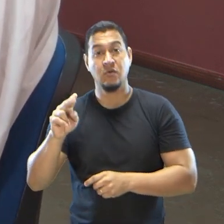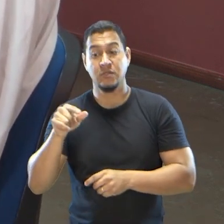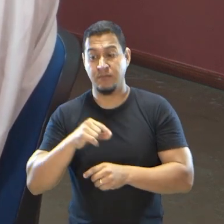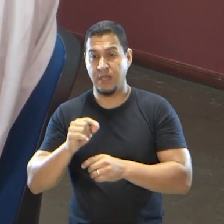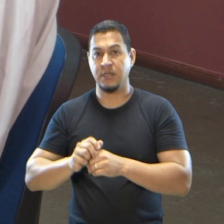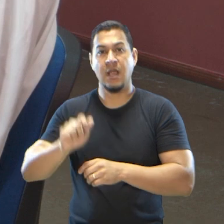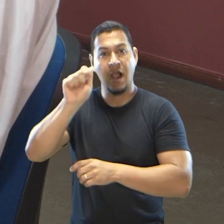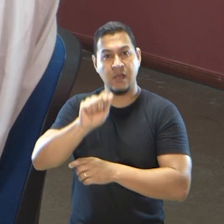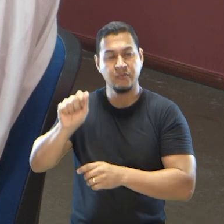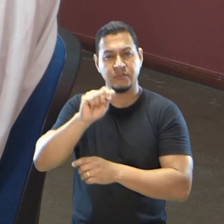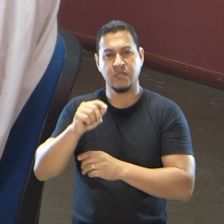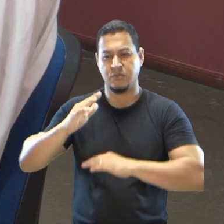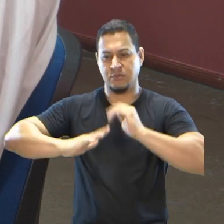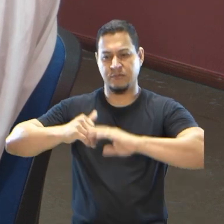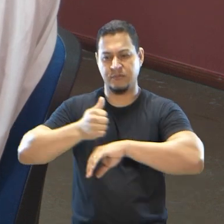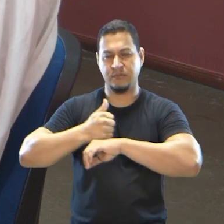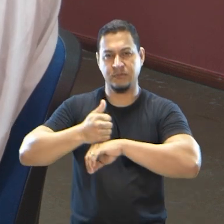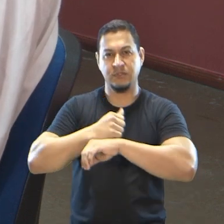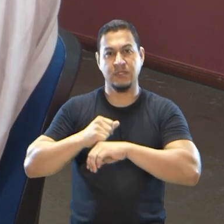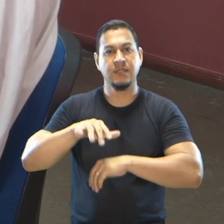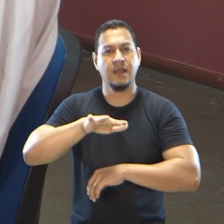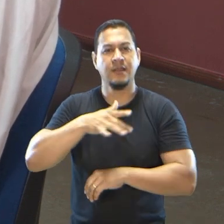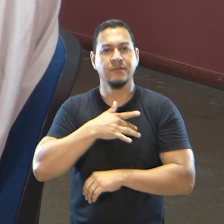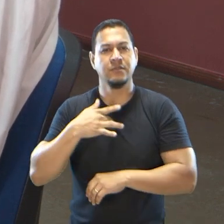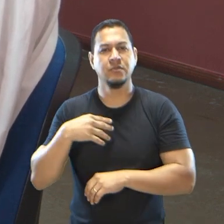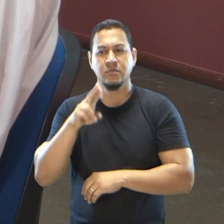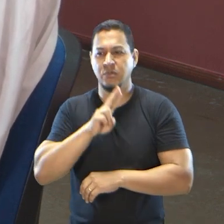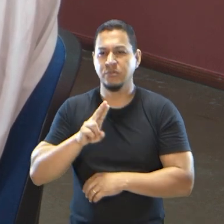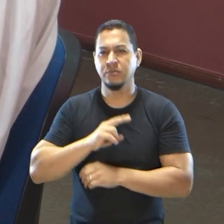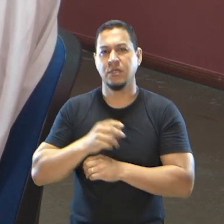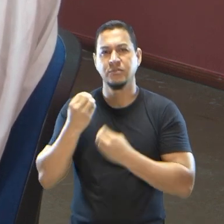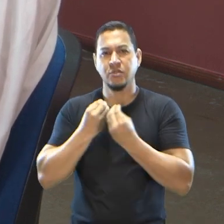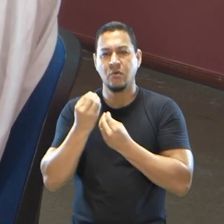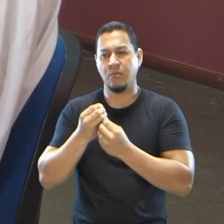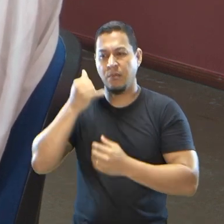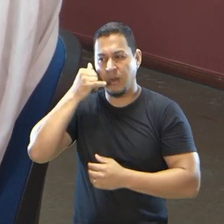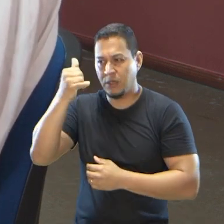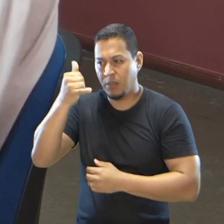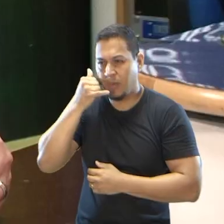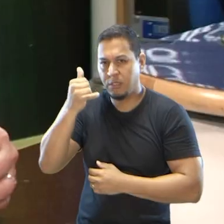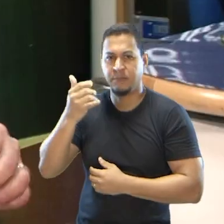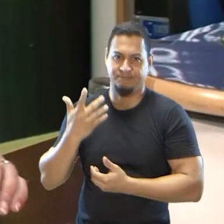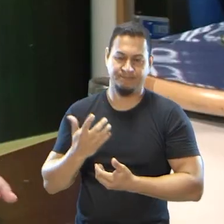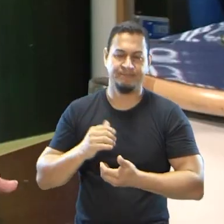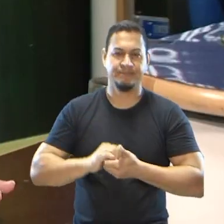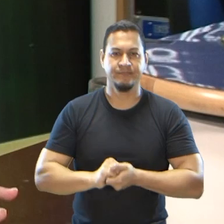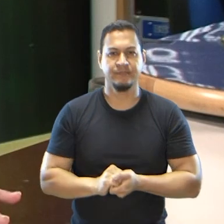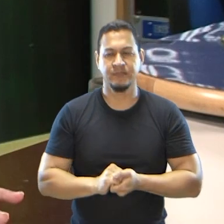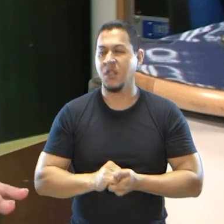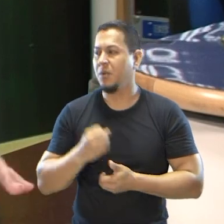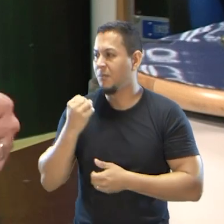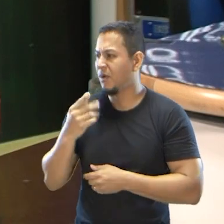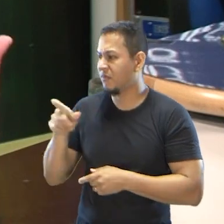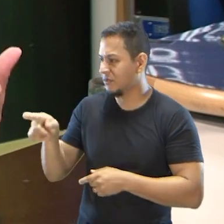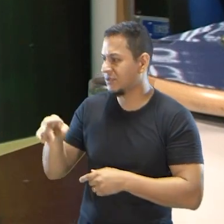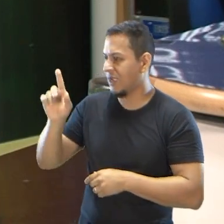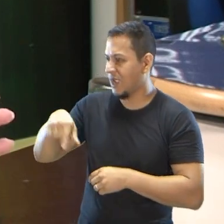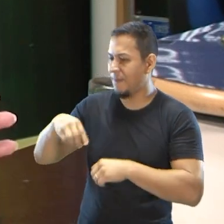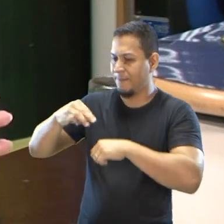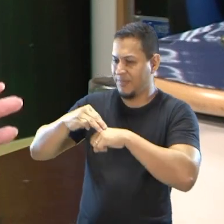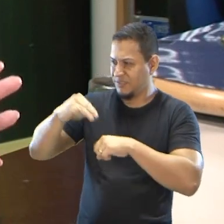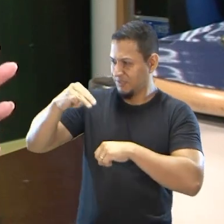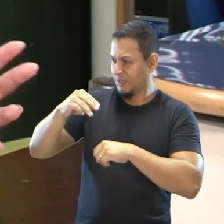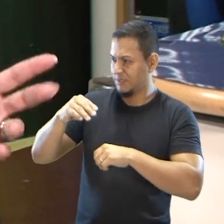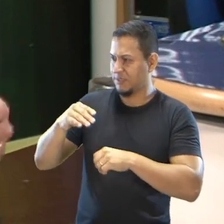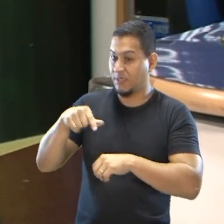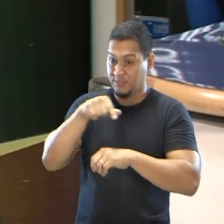os profissionais de saúde através de ferramentas de telecomunicação. Muito bom. Lorena, você é mestranda